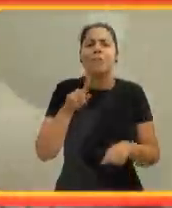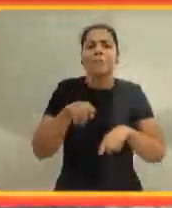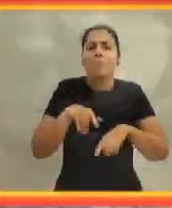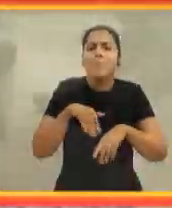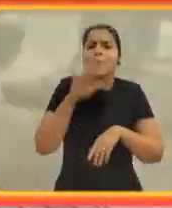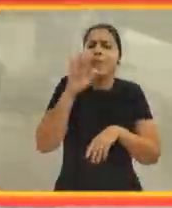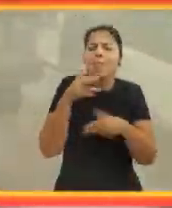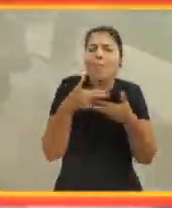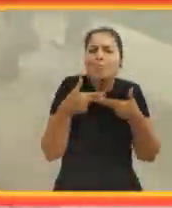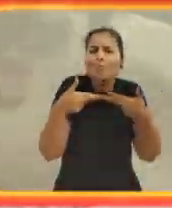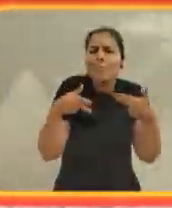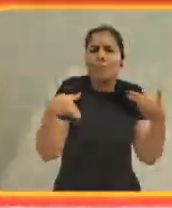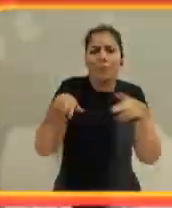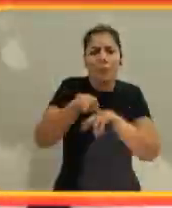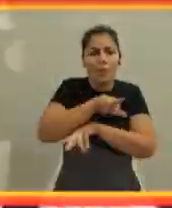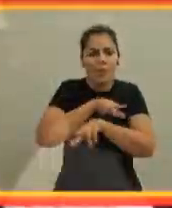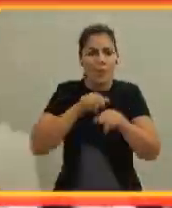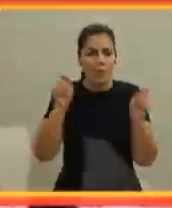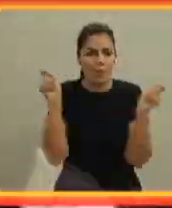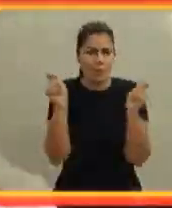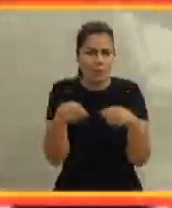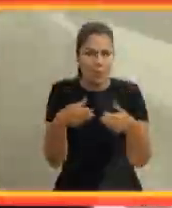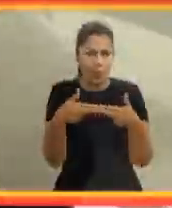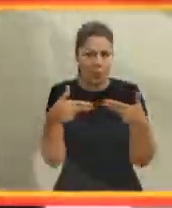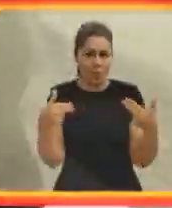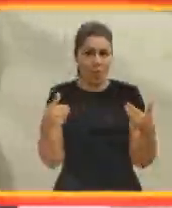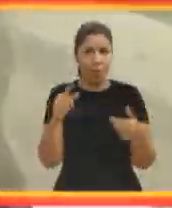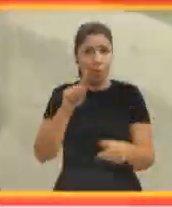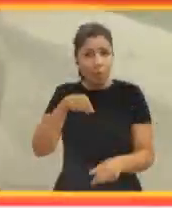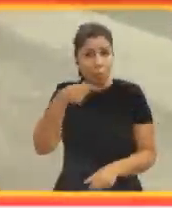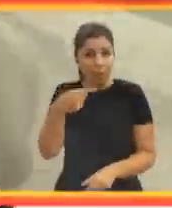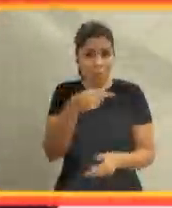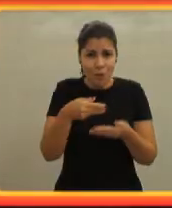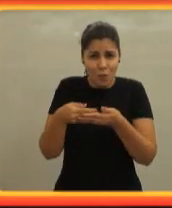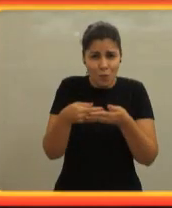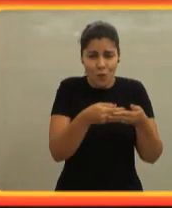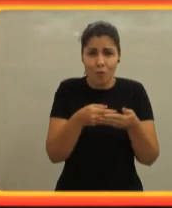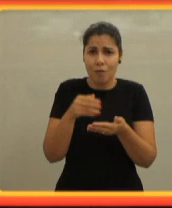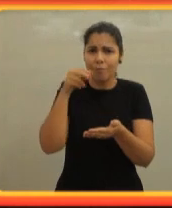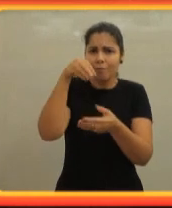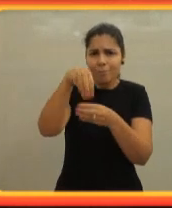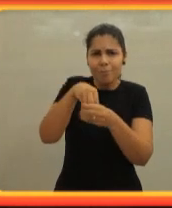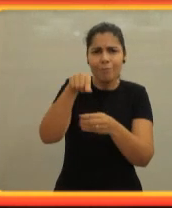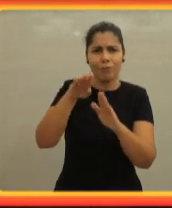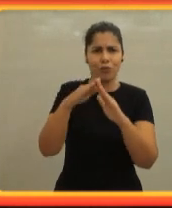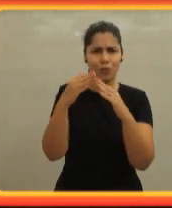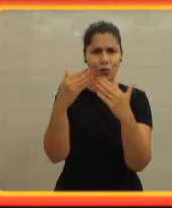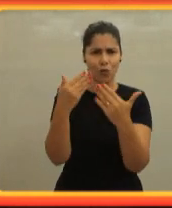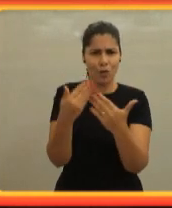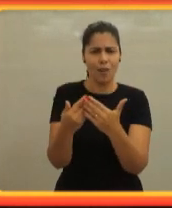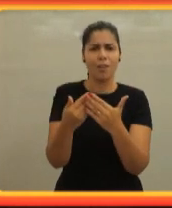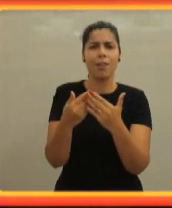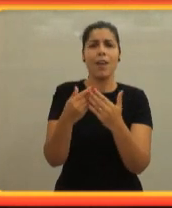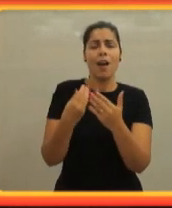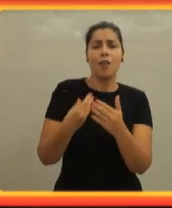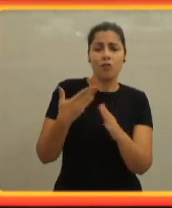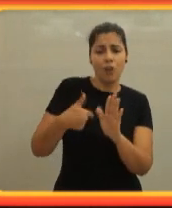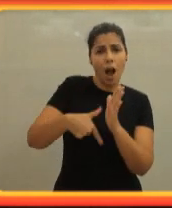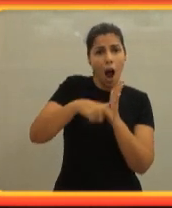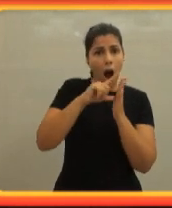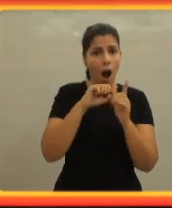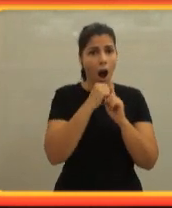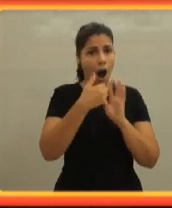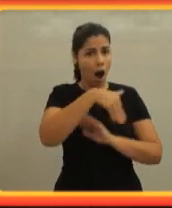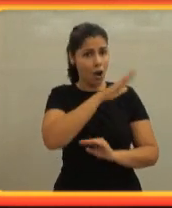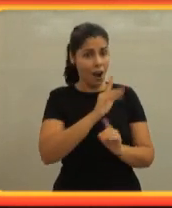A maior quantidade de coisas conhecidas, verdade? Luego, quando... Depois, quando o filhote chega à